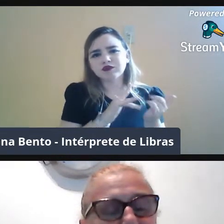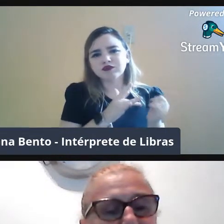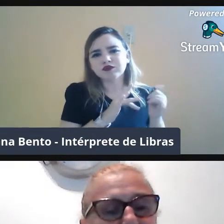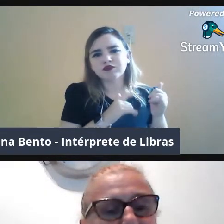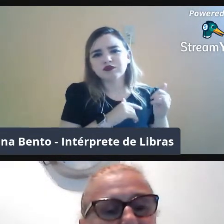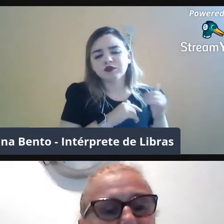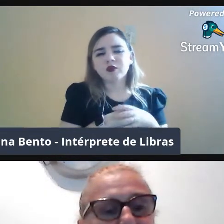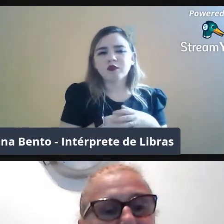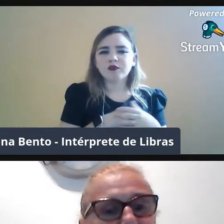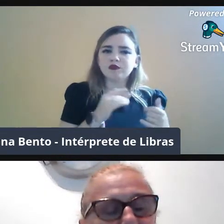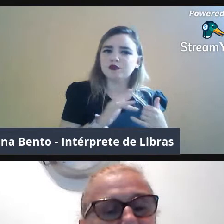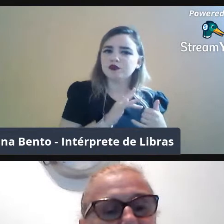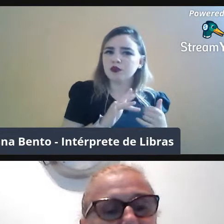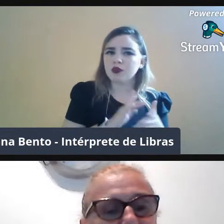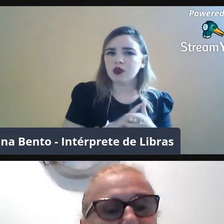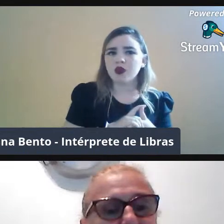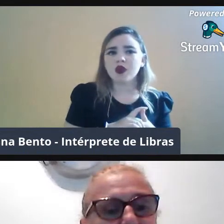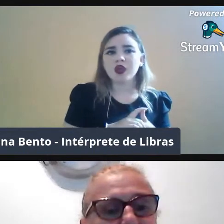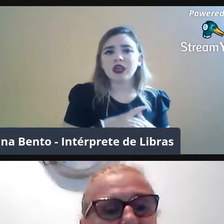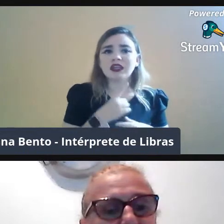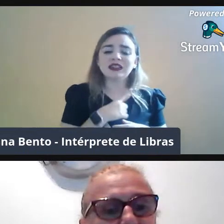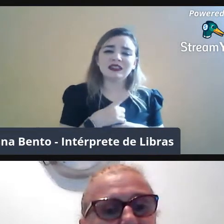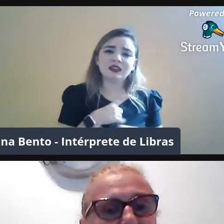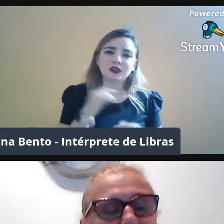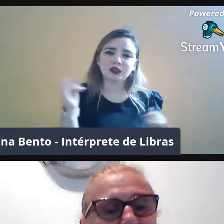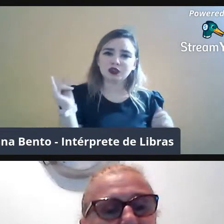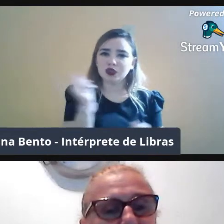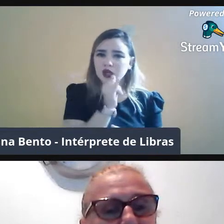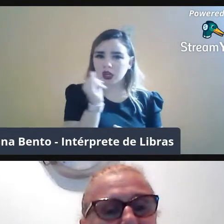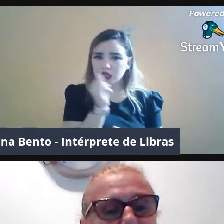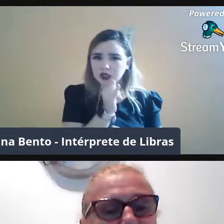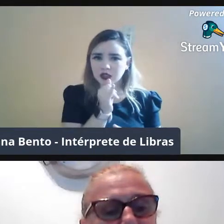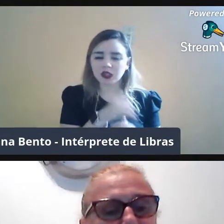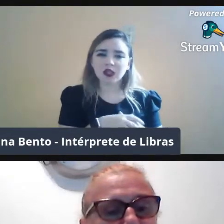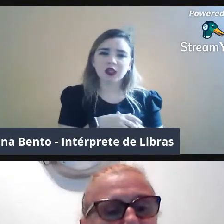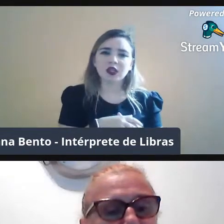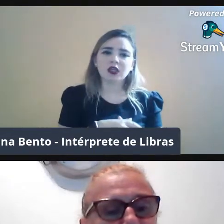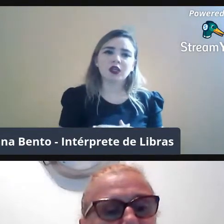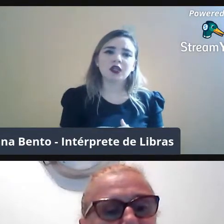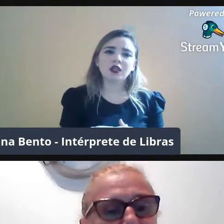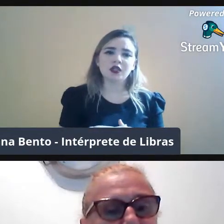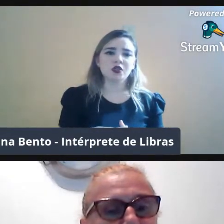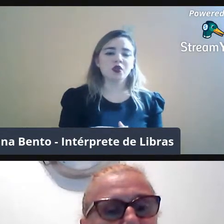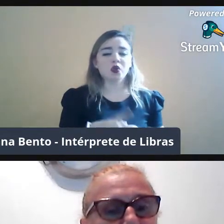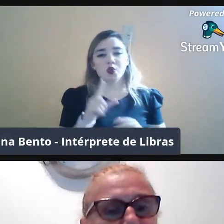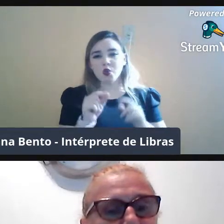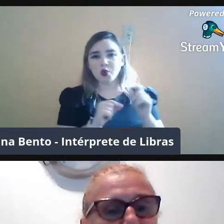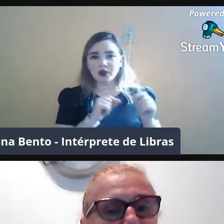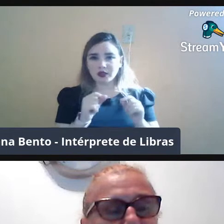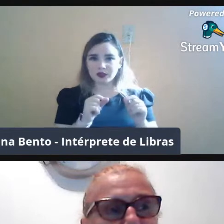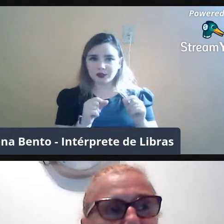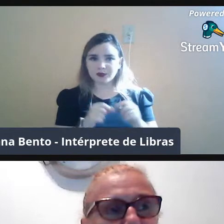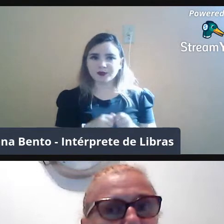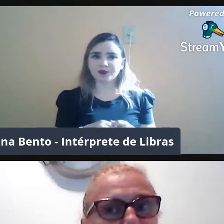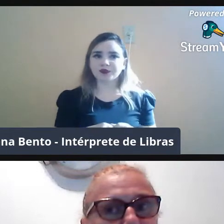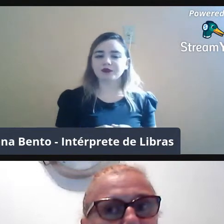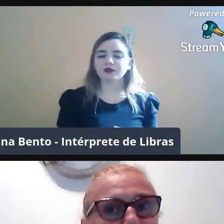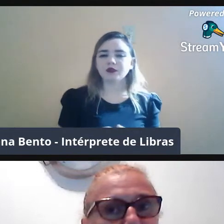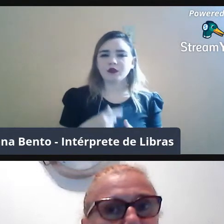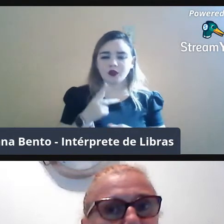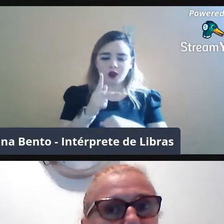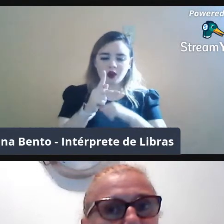ela consome de energia o que a Índia, que é um país